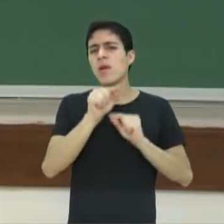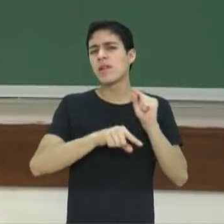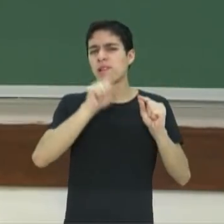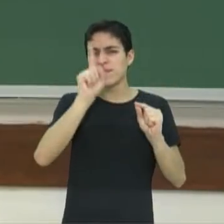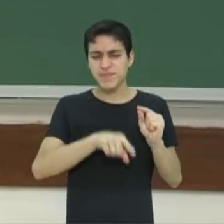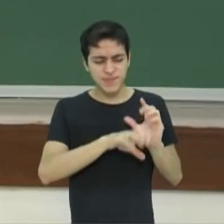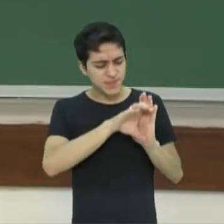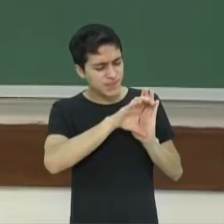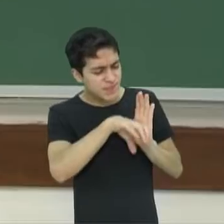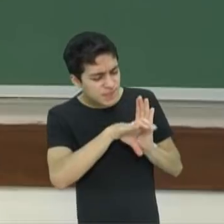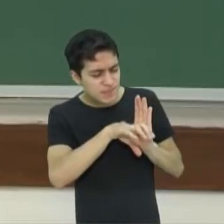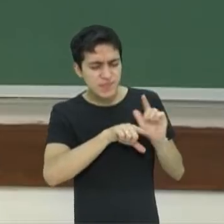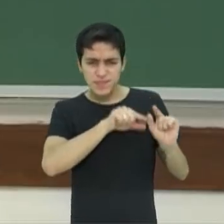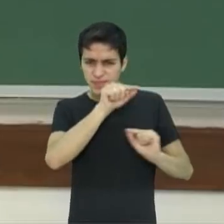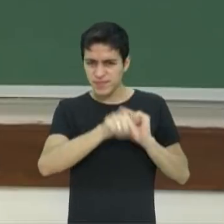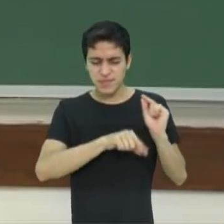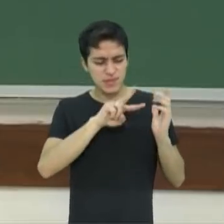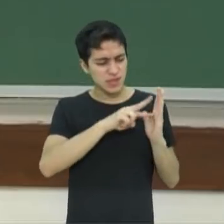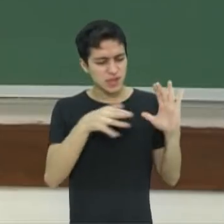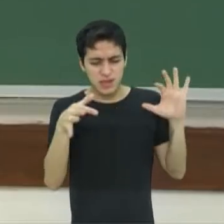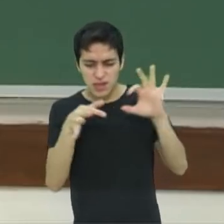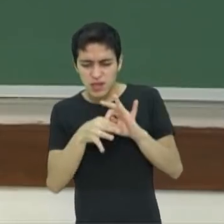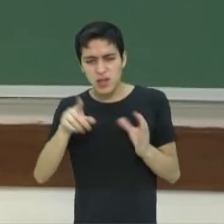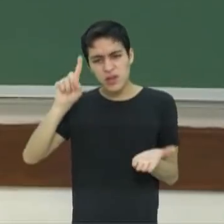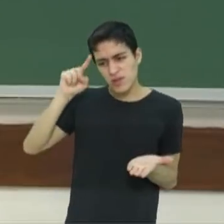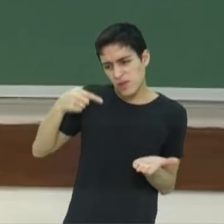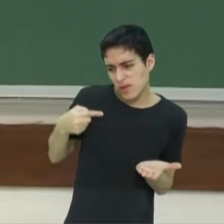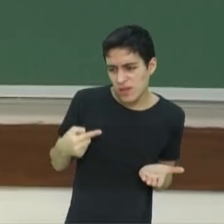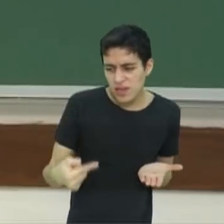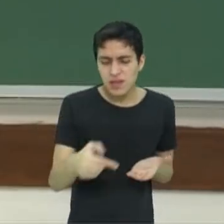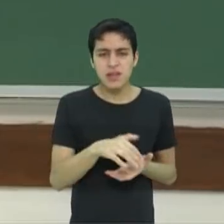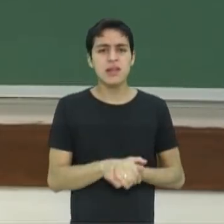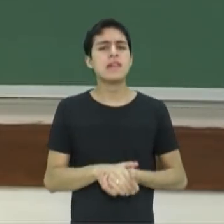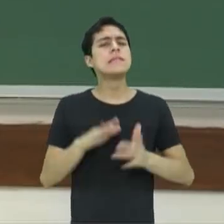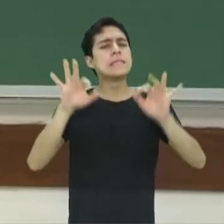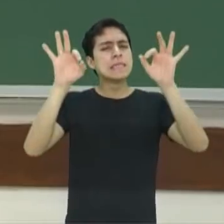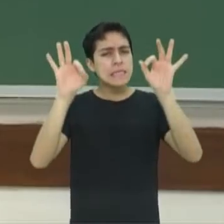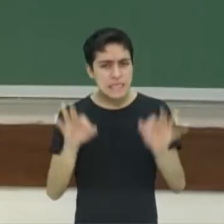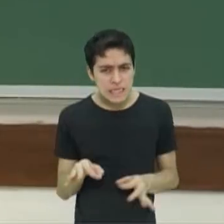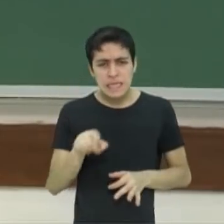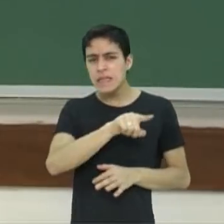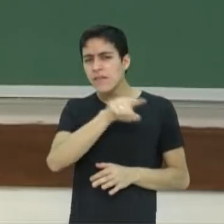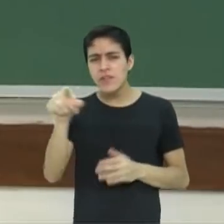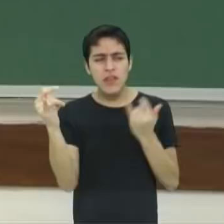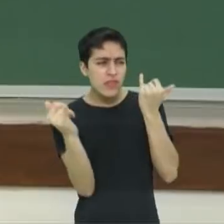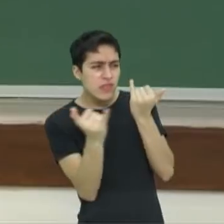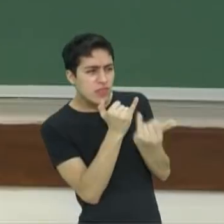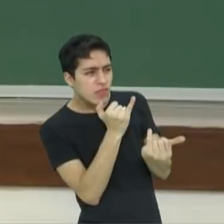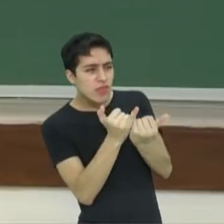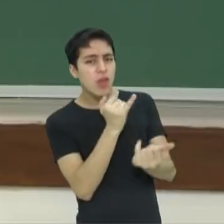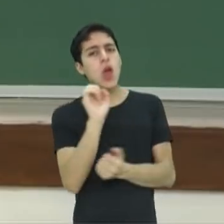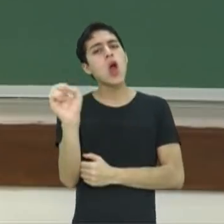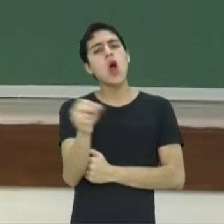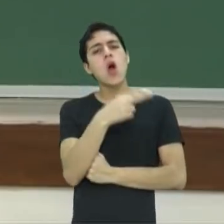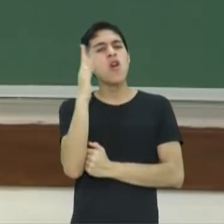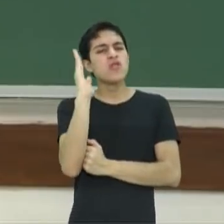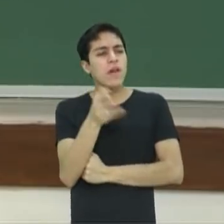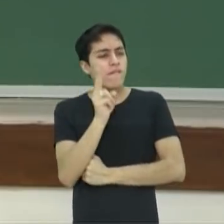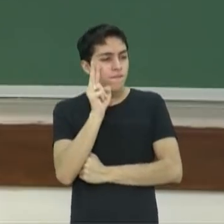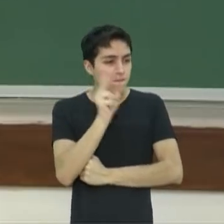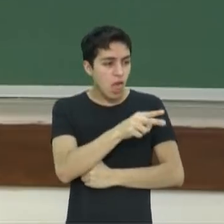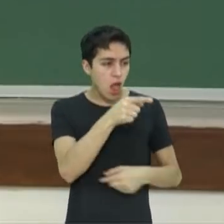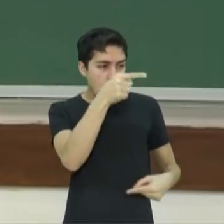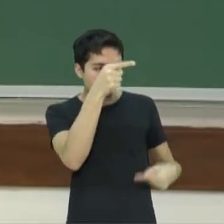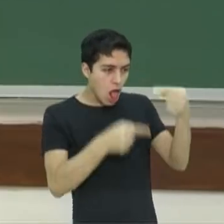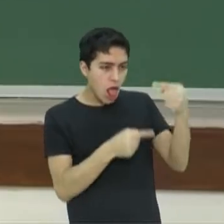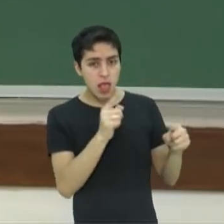definição, é uma situação realmente do cotidiano, com certeza. Você já passou por algo semelhante ou já viu uma discussão semelhante